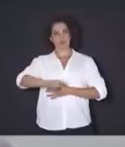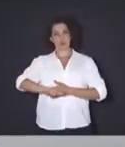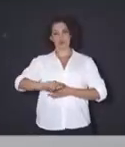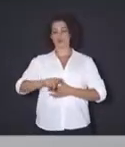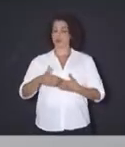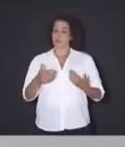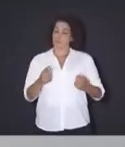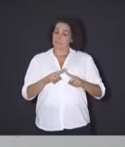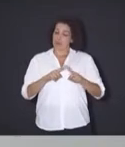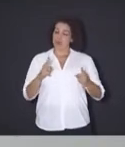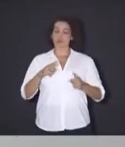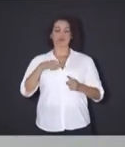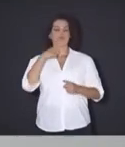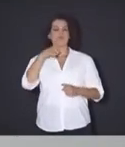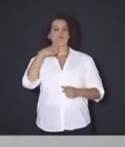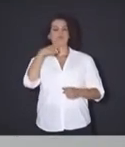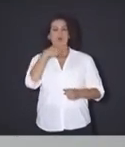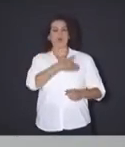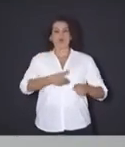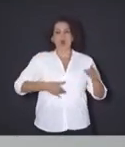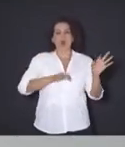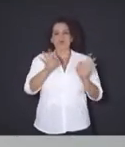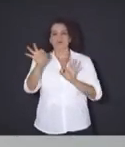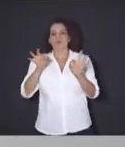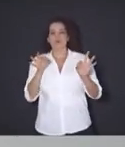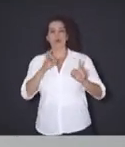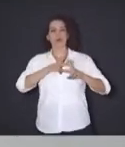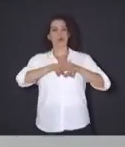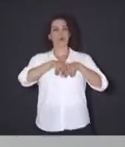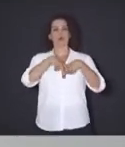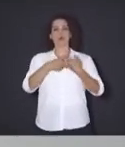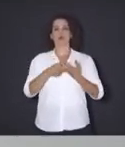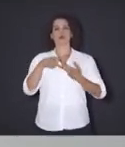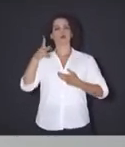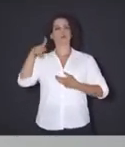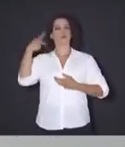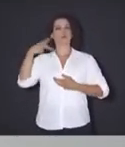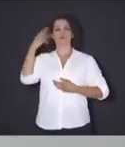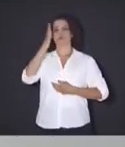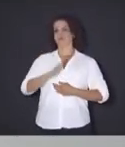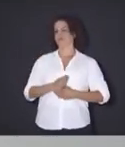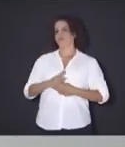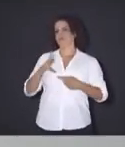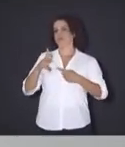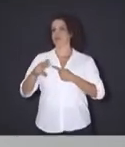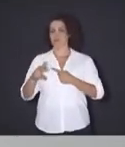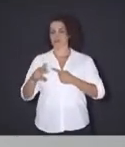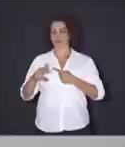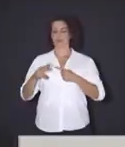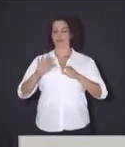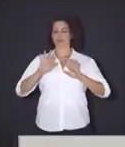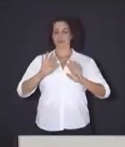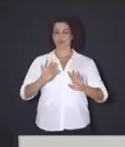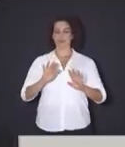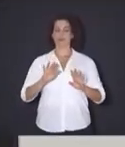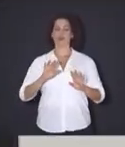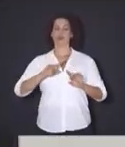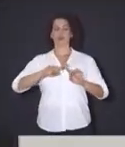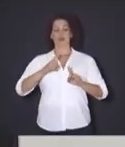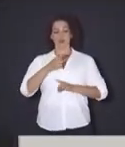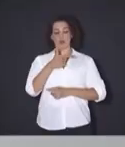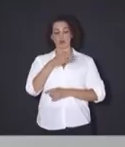mas a política econômica do brasil o governo brasileiro a partir de 2014 partir de 2015 principalmente